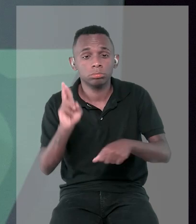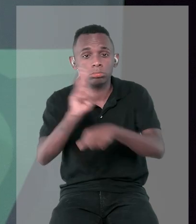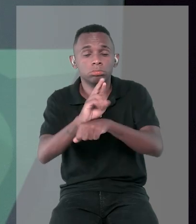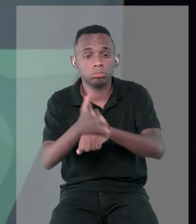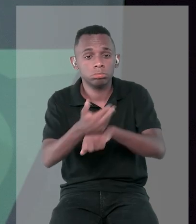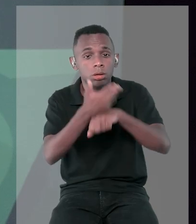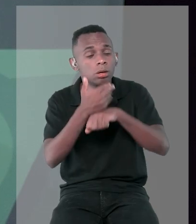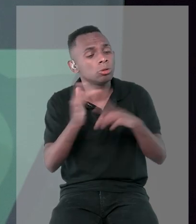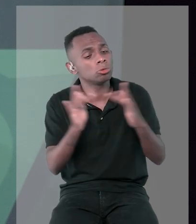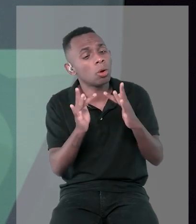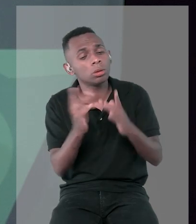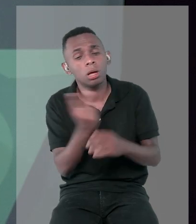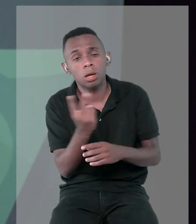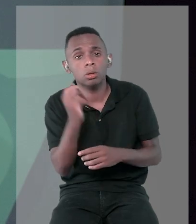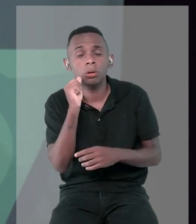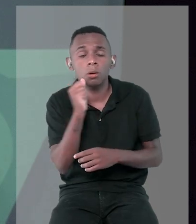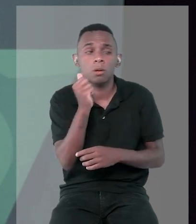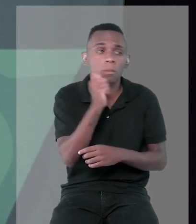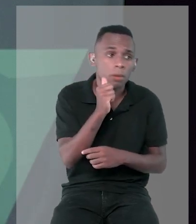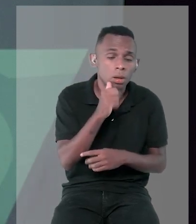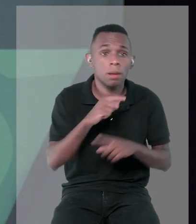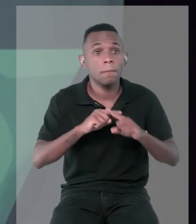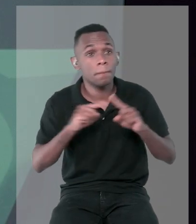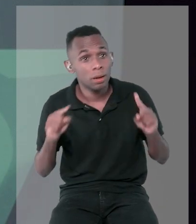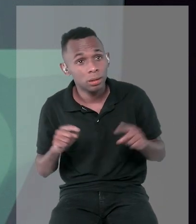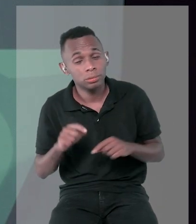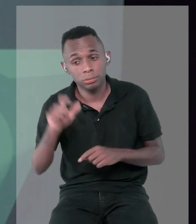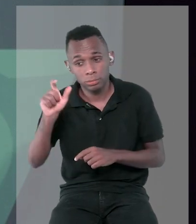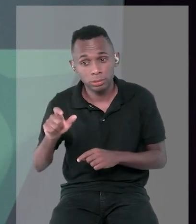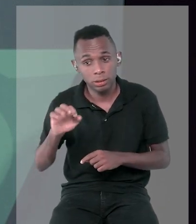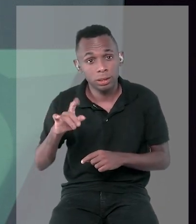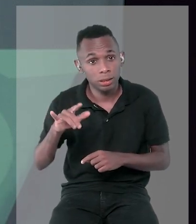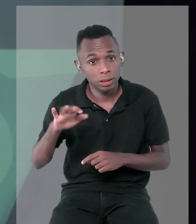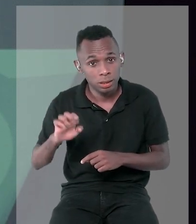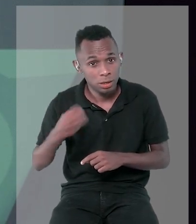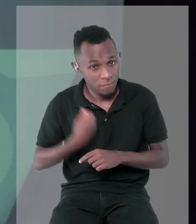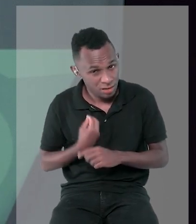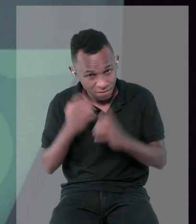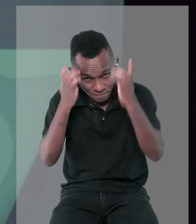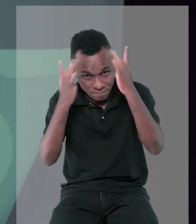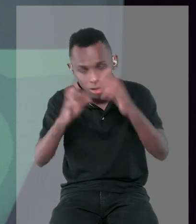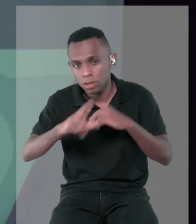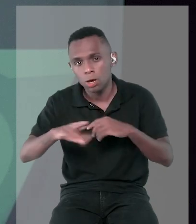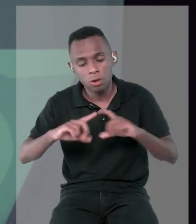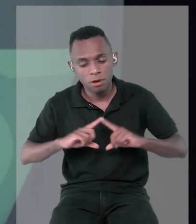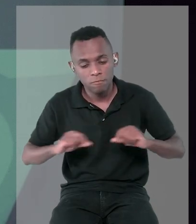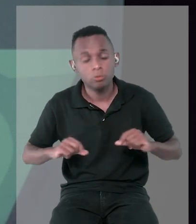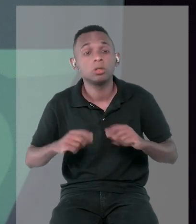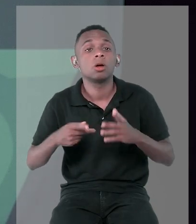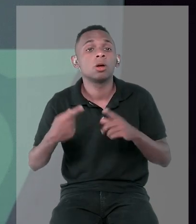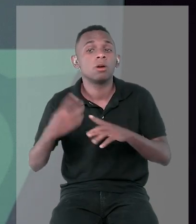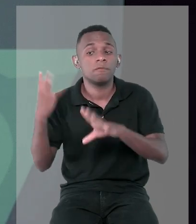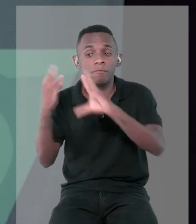diplomata, e elas ficaram muito amigas. Mas a vida dessa Eliane não foi fácil também, porque ela é judia, fugiu